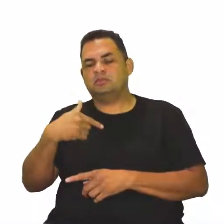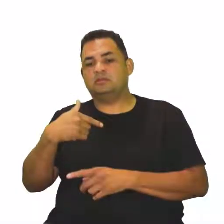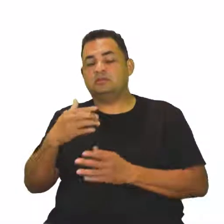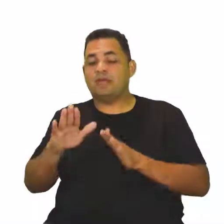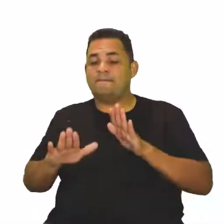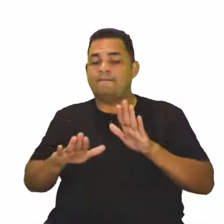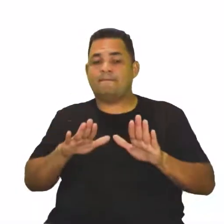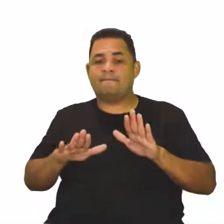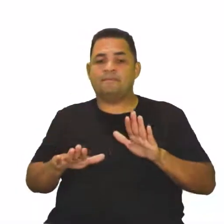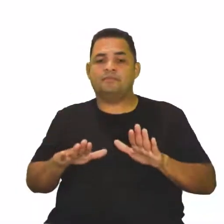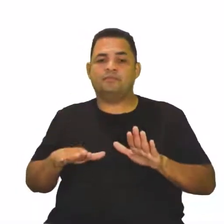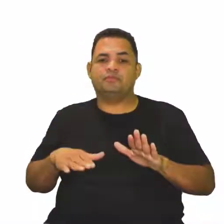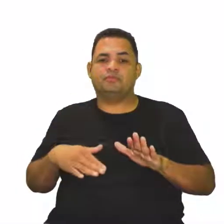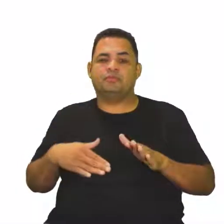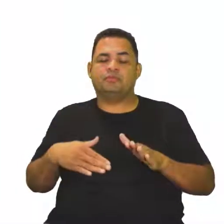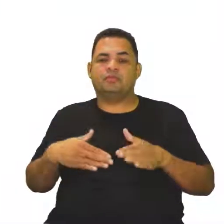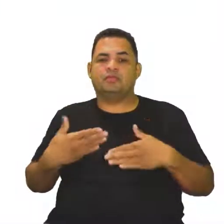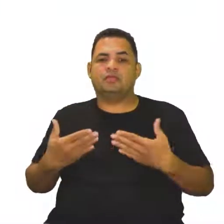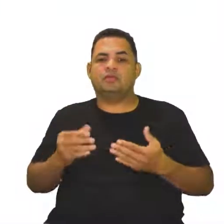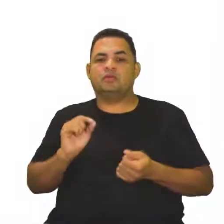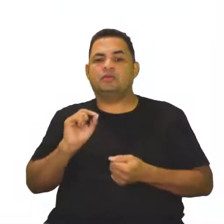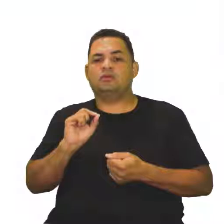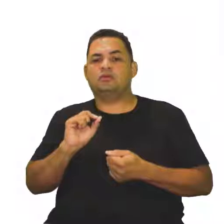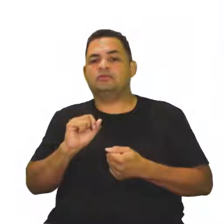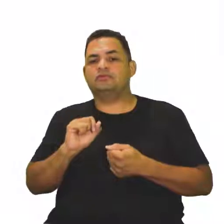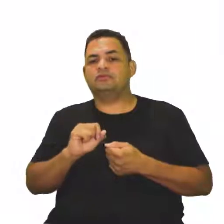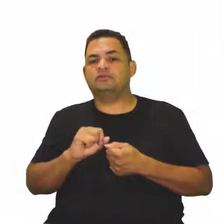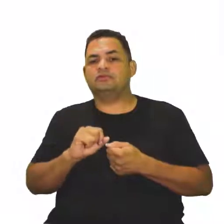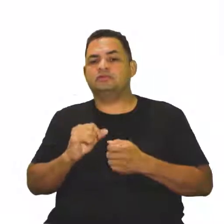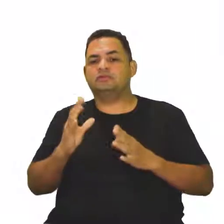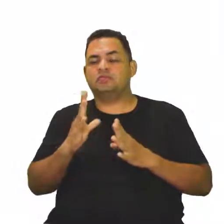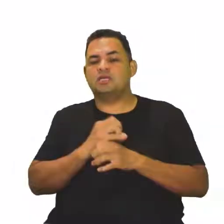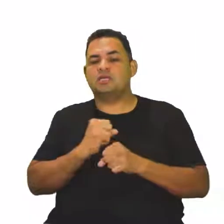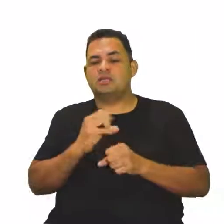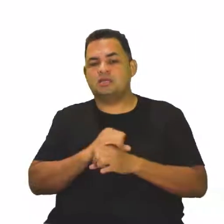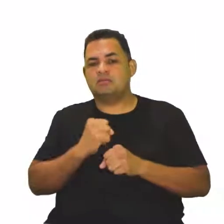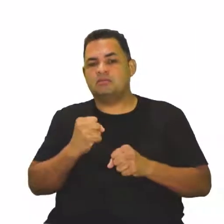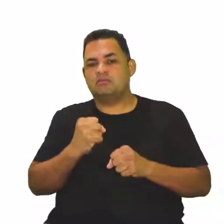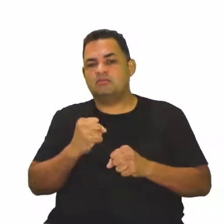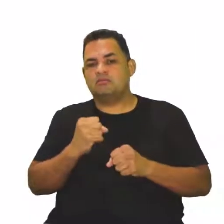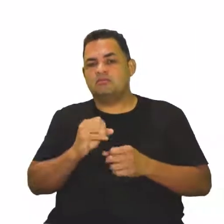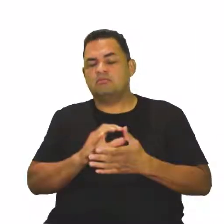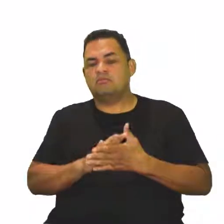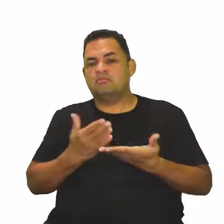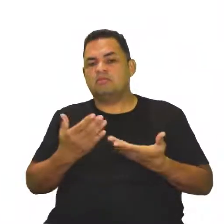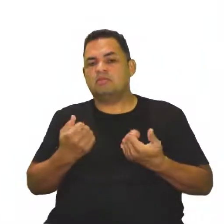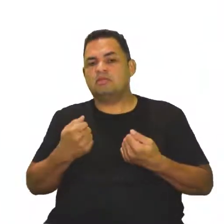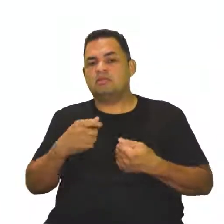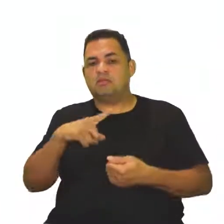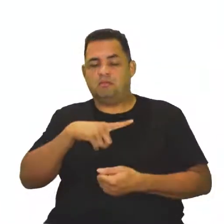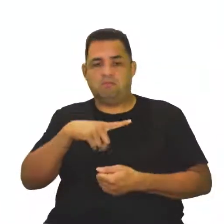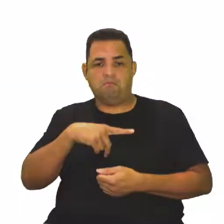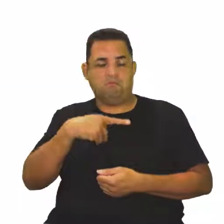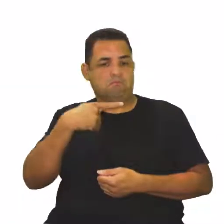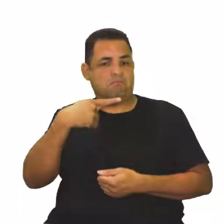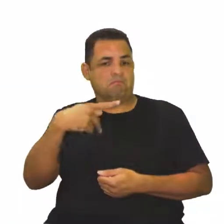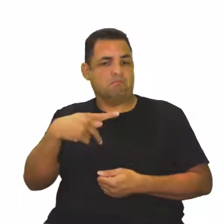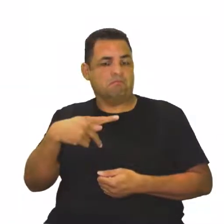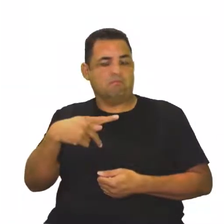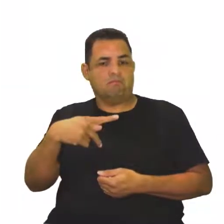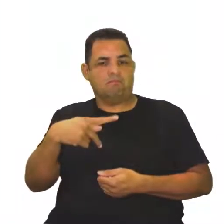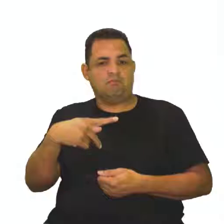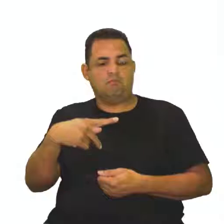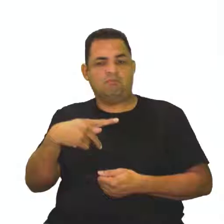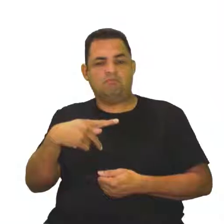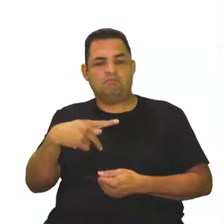depender muito do que você estiver calculando de grandezas para potência. Outra que eu posso fazer